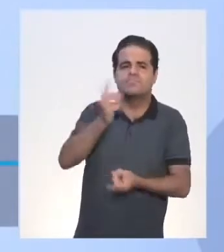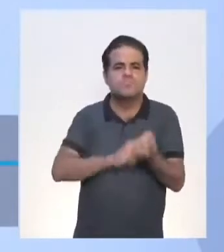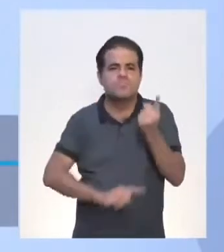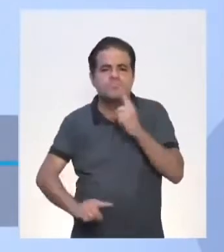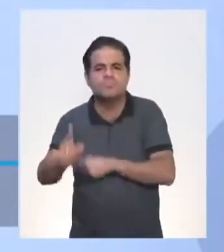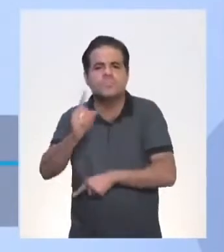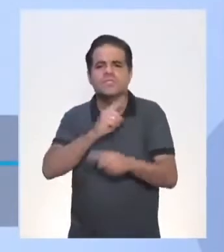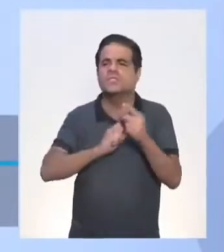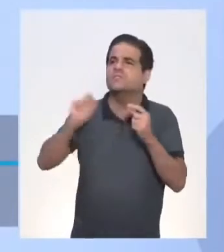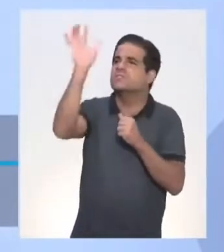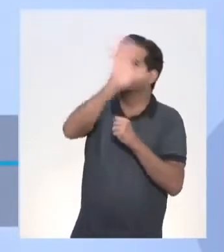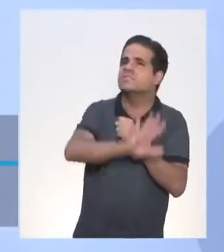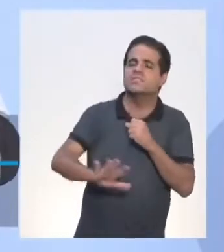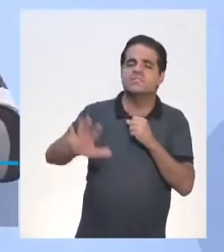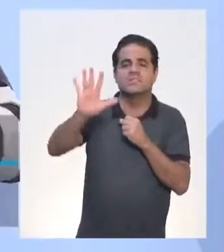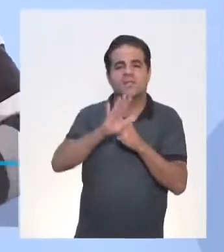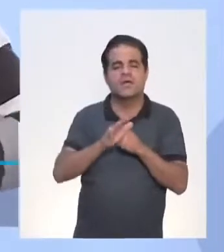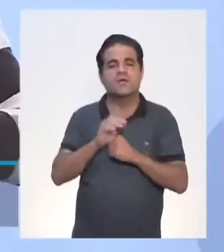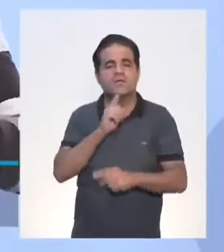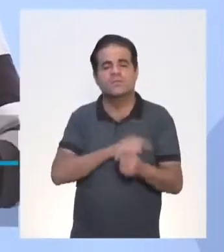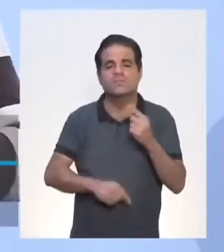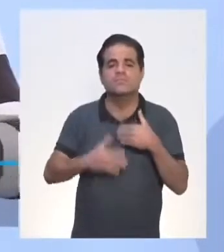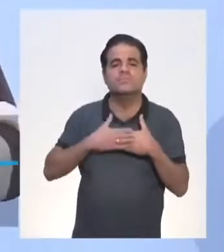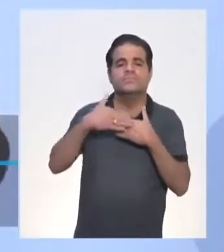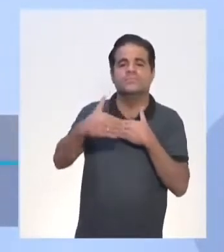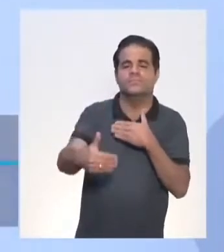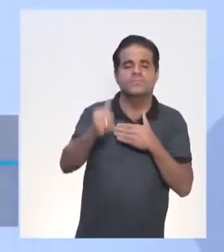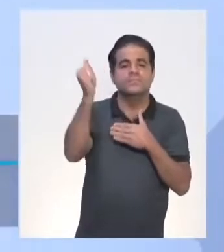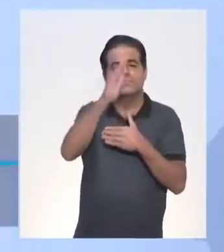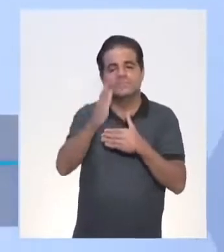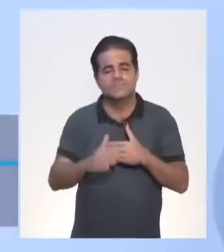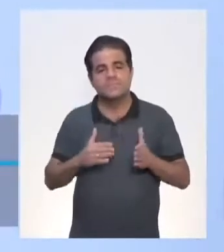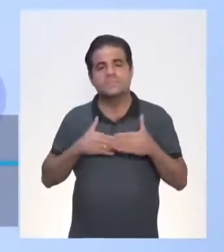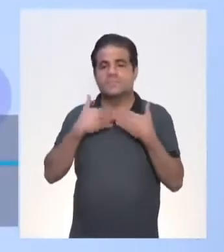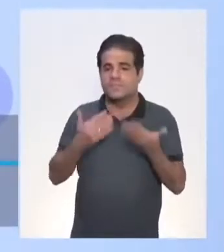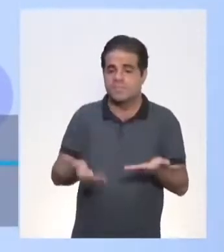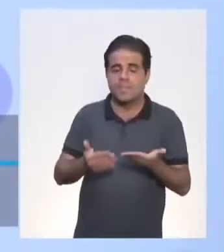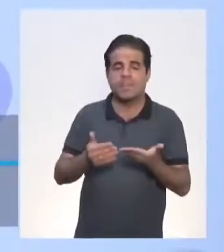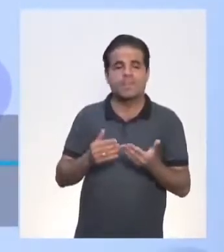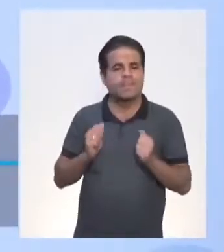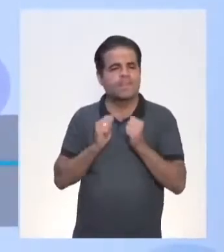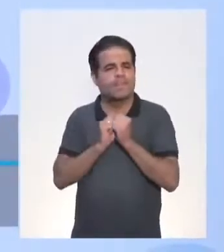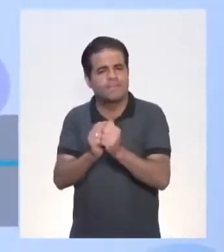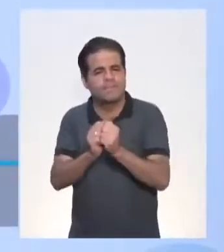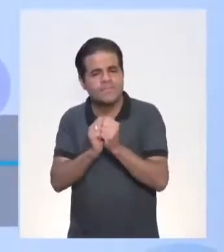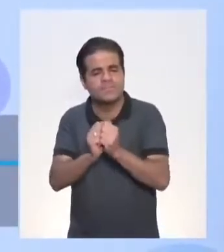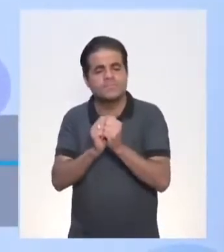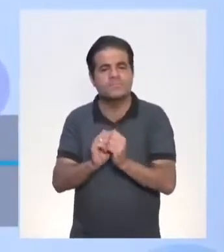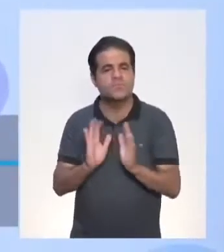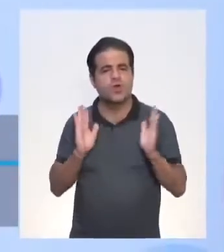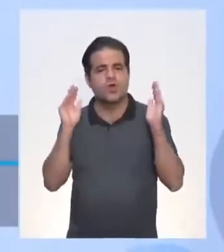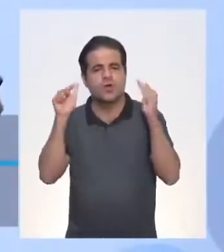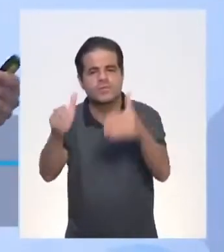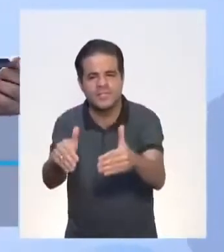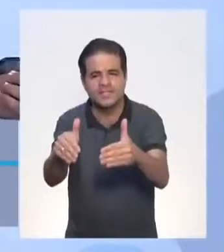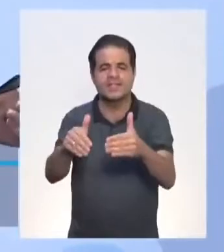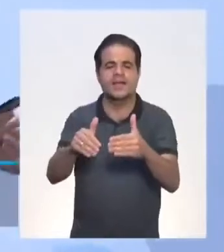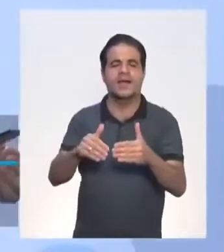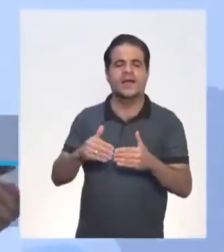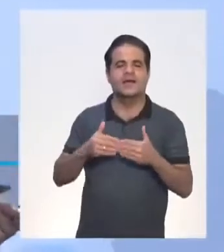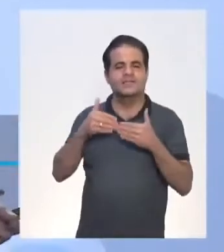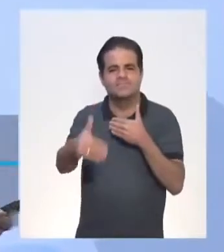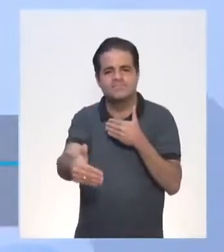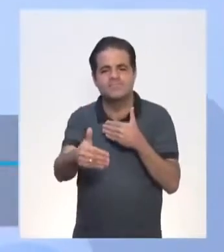nacional. A política nacional brasileira na República Oligárquica estava concentrada no Partido